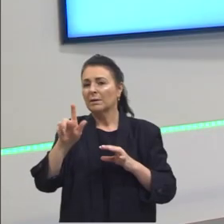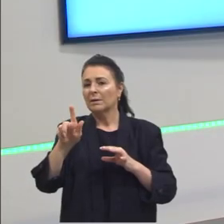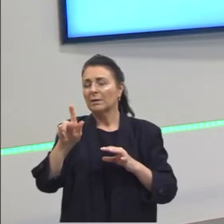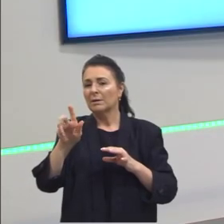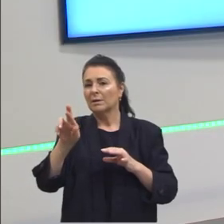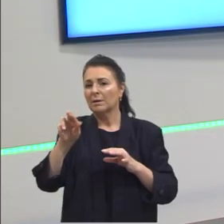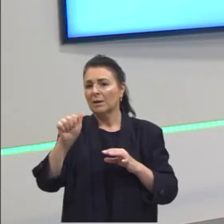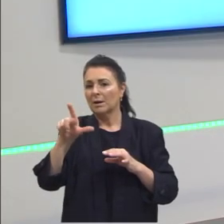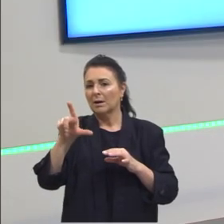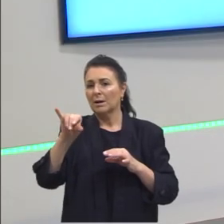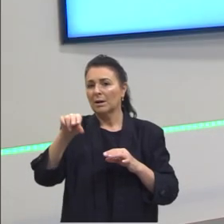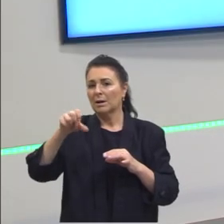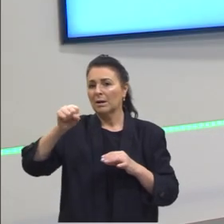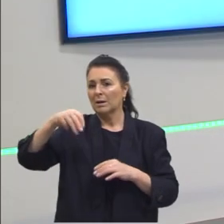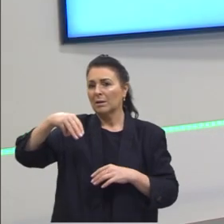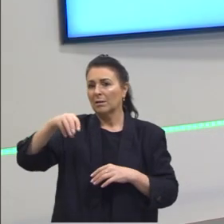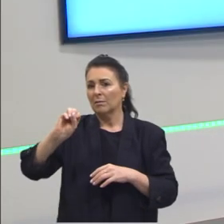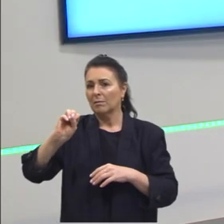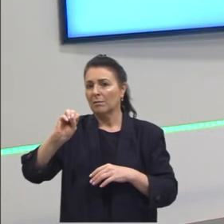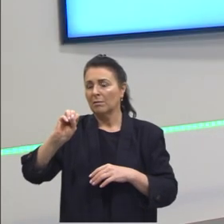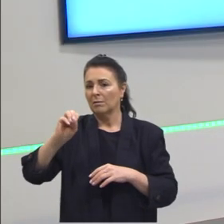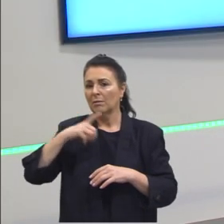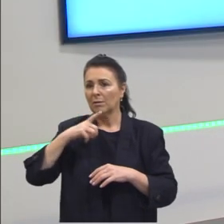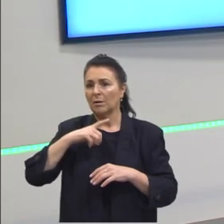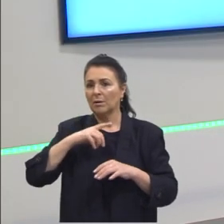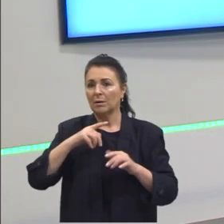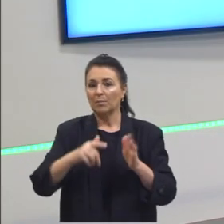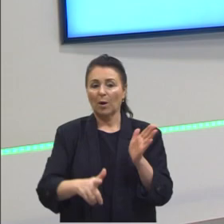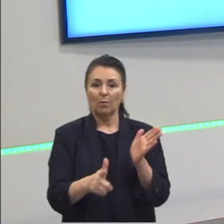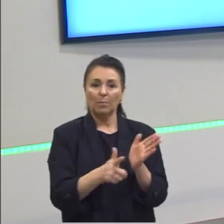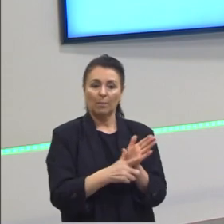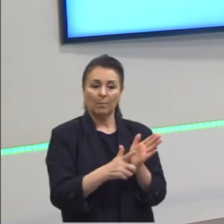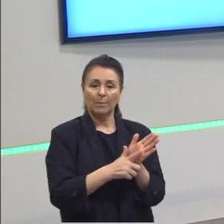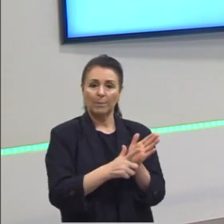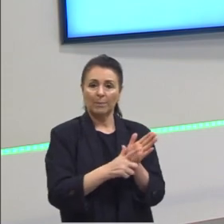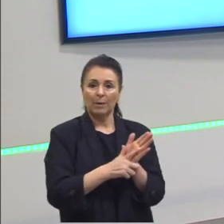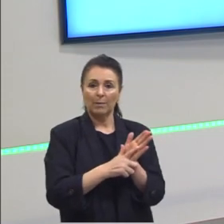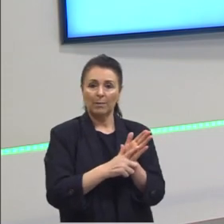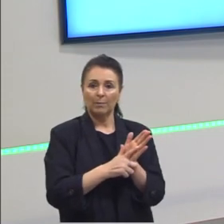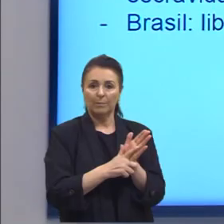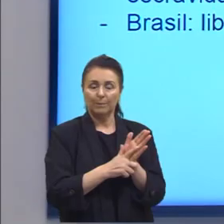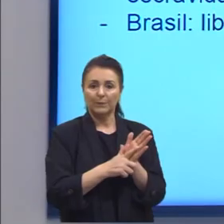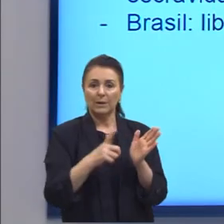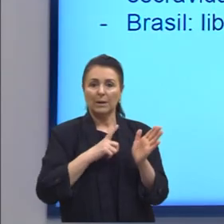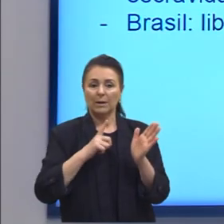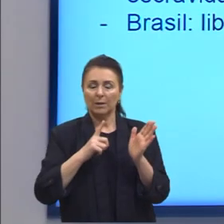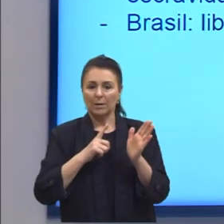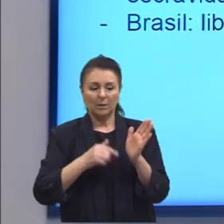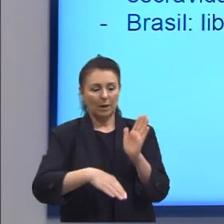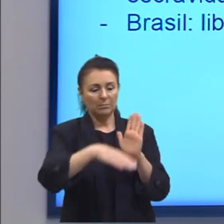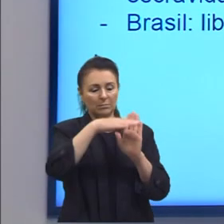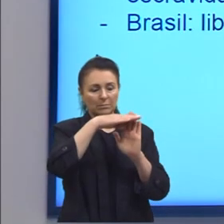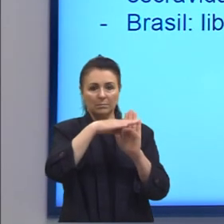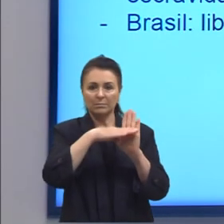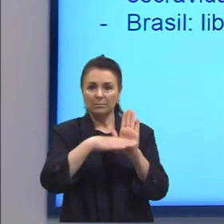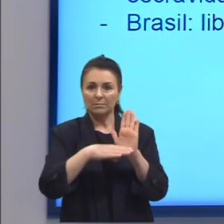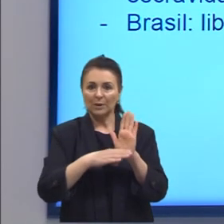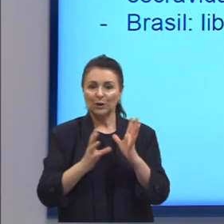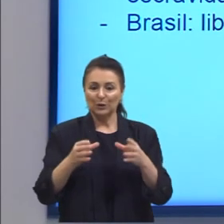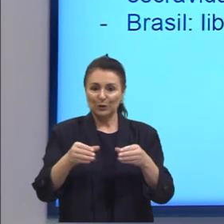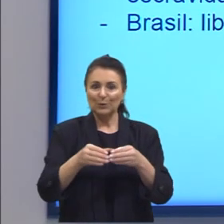ó e aqui do lado a gente também tem um manifesto né que tem os princípios dessa Confederação